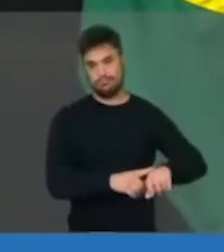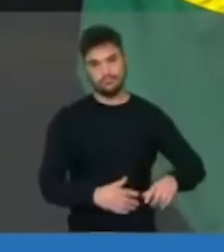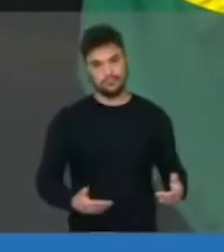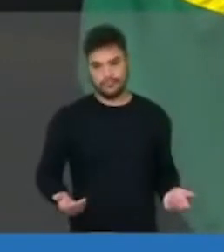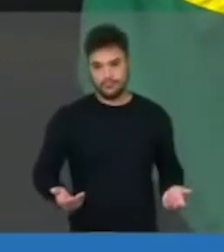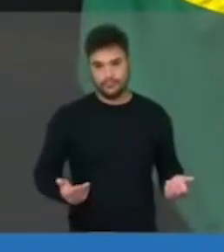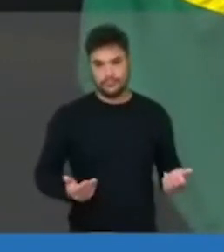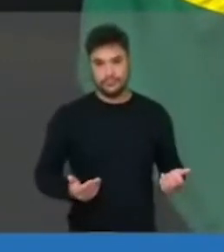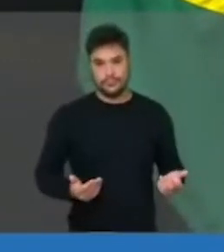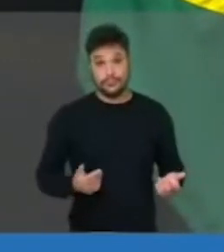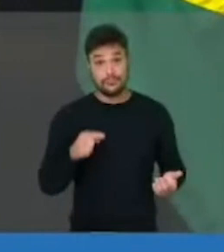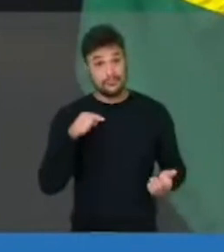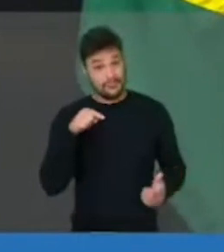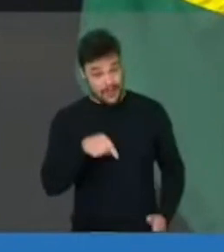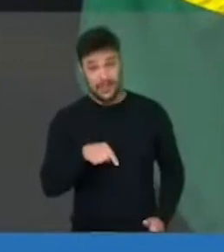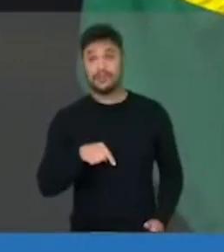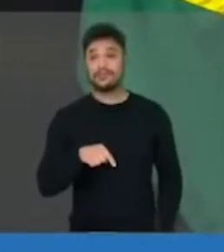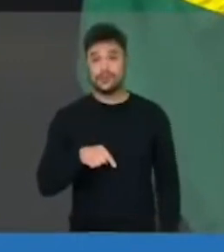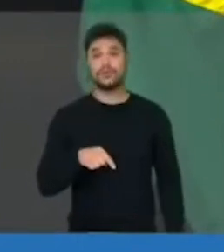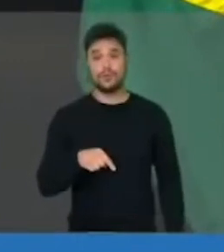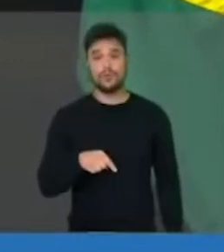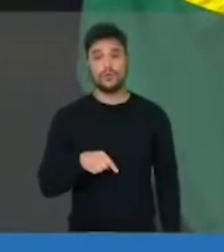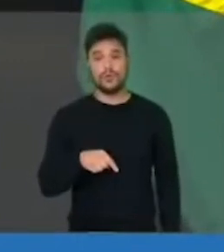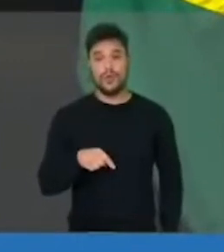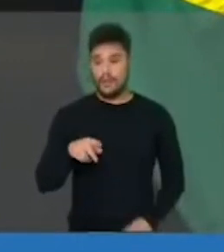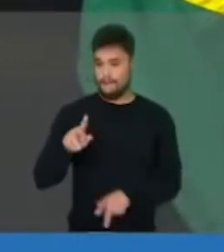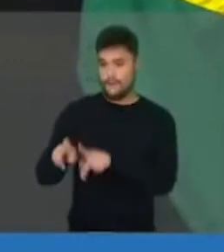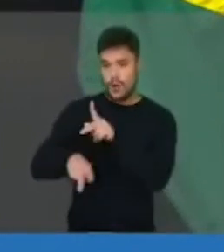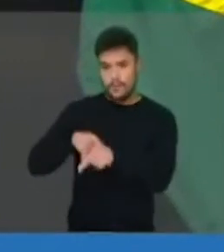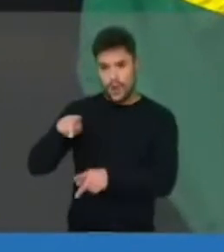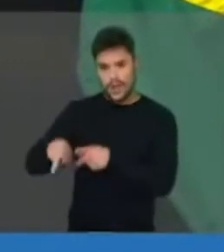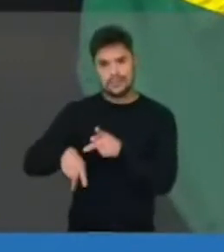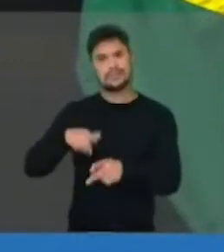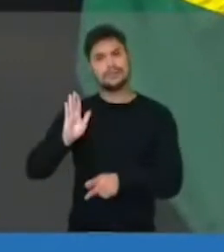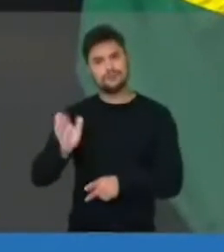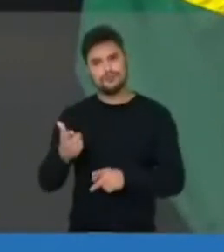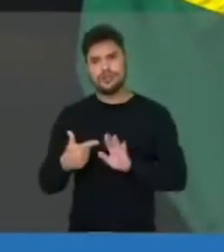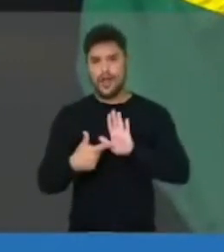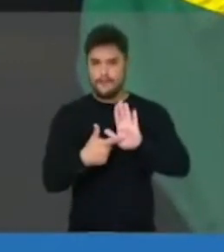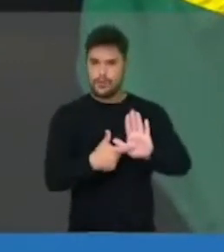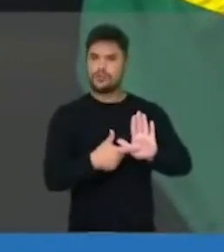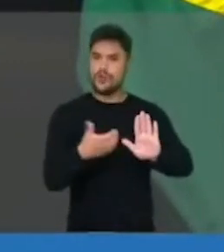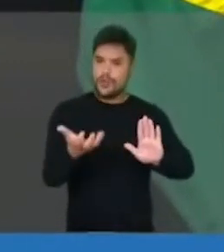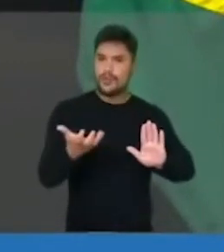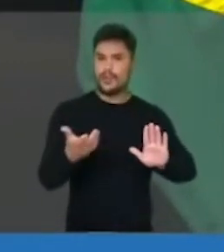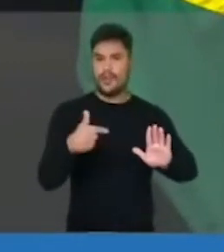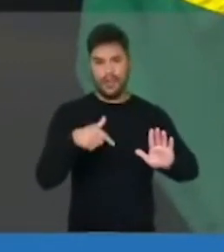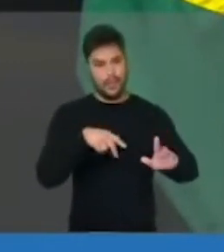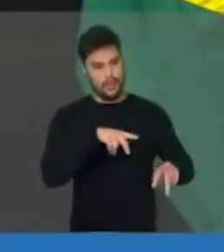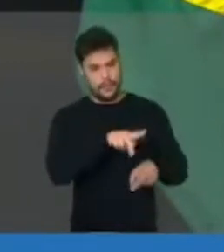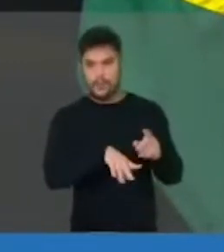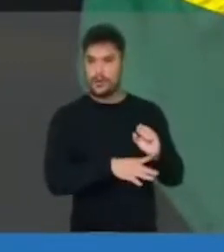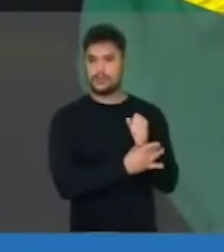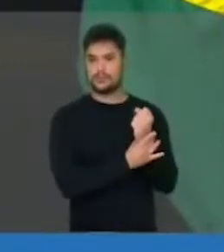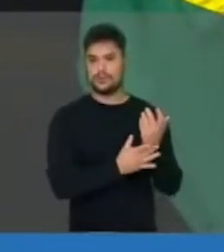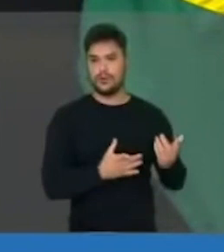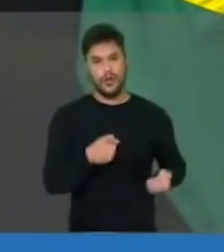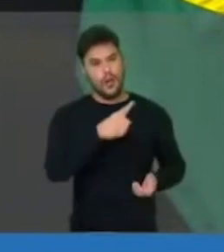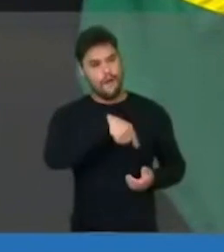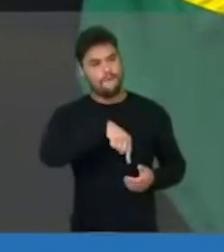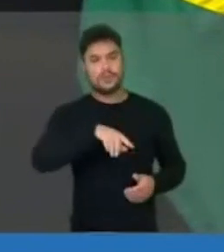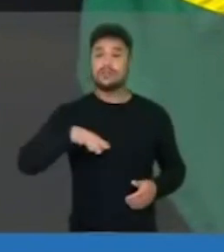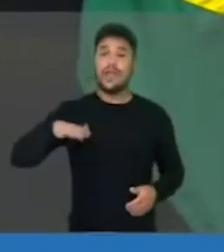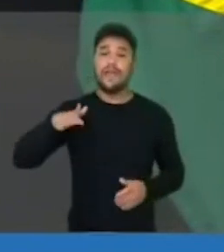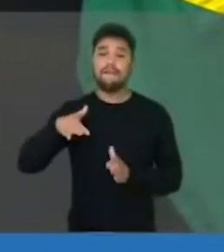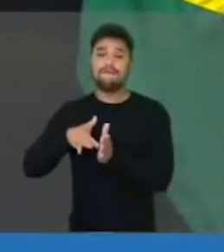Então esse é um recado muito claro do que que a população brasileira quer paraa Segurança Pública vocês fingem